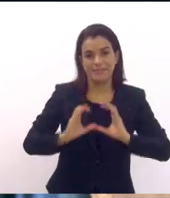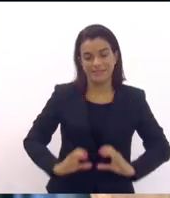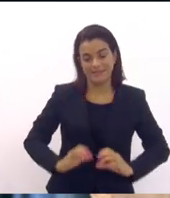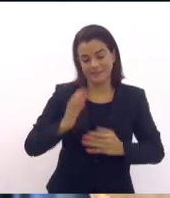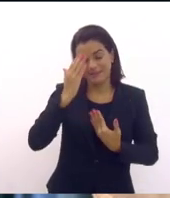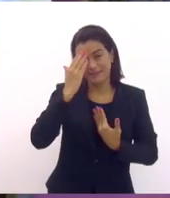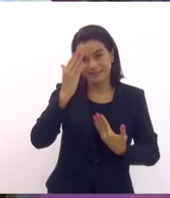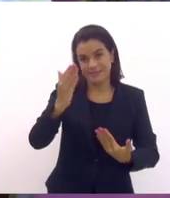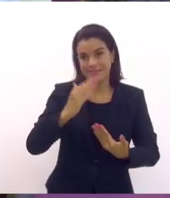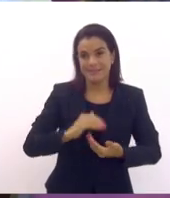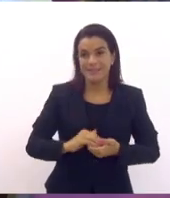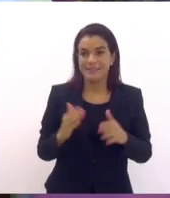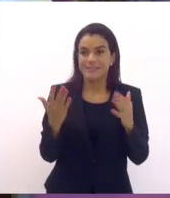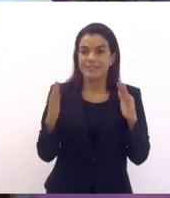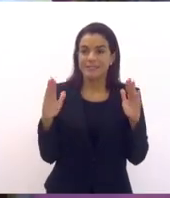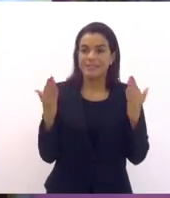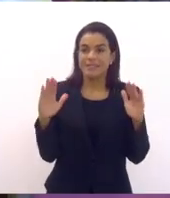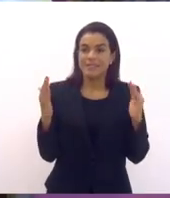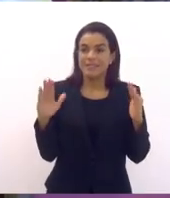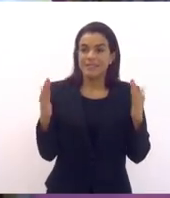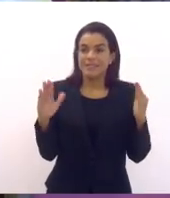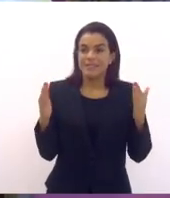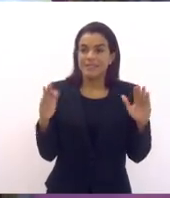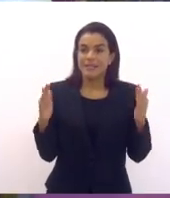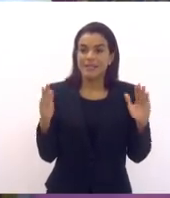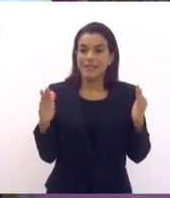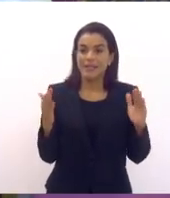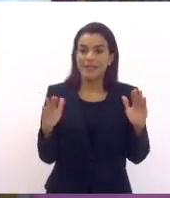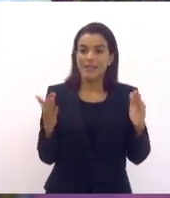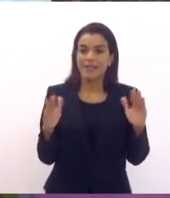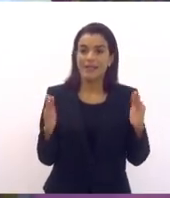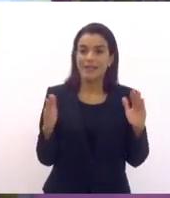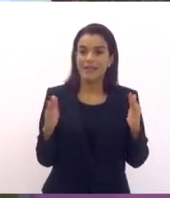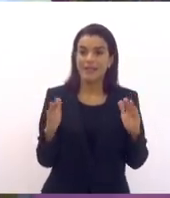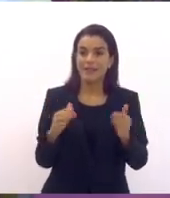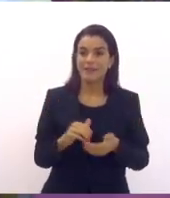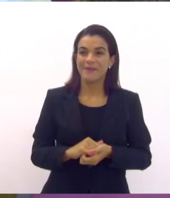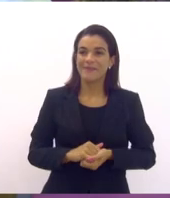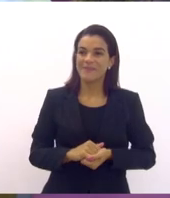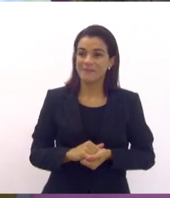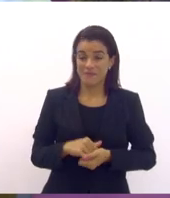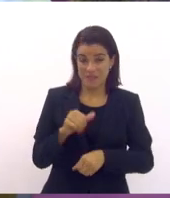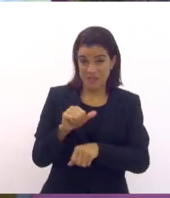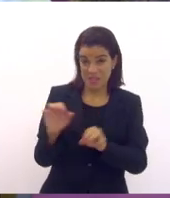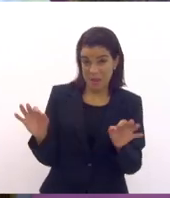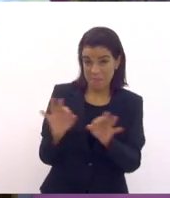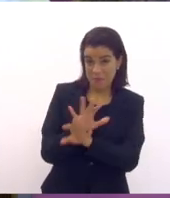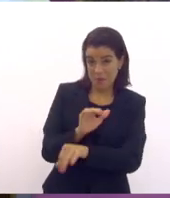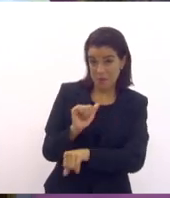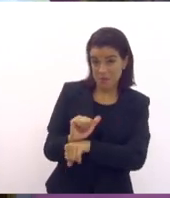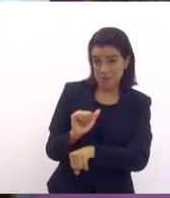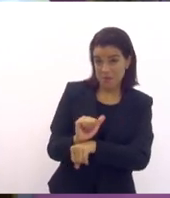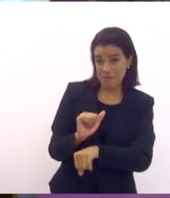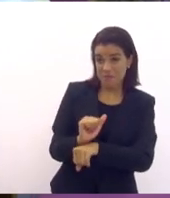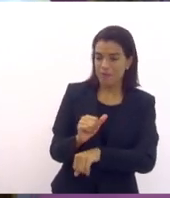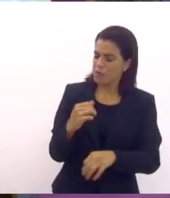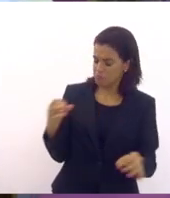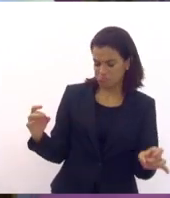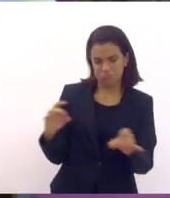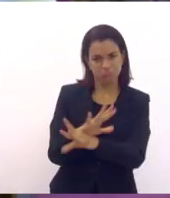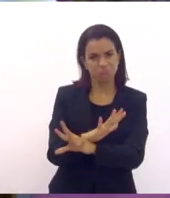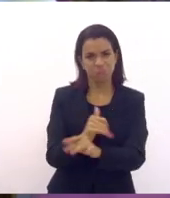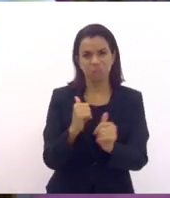Muito obrigado tá pronto para que vem por aí Dora Estamos